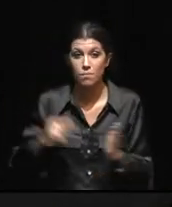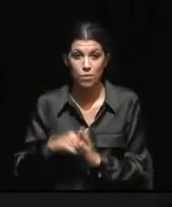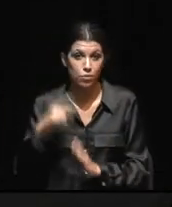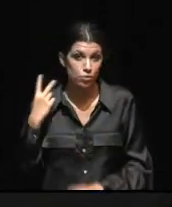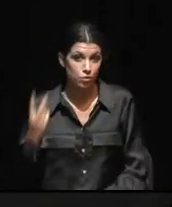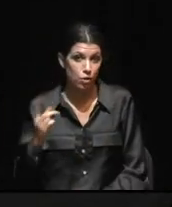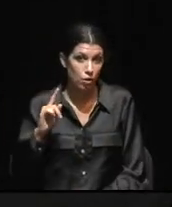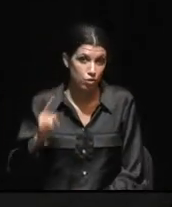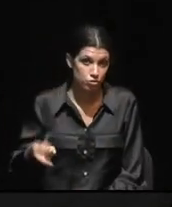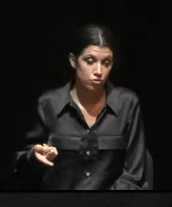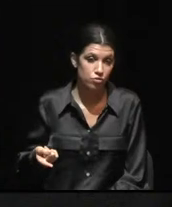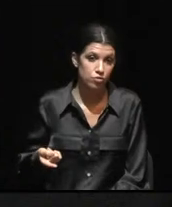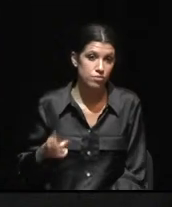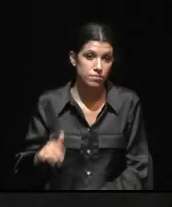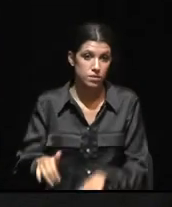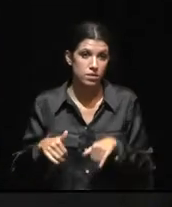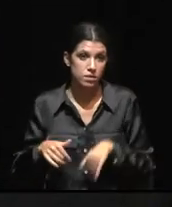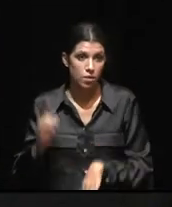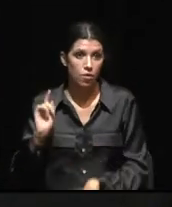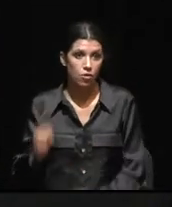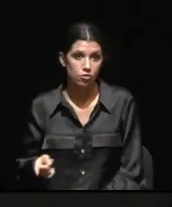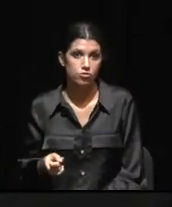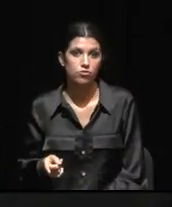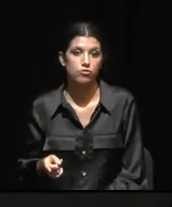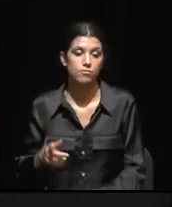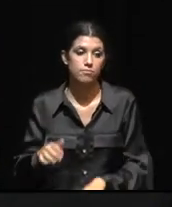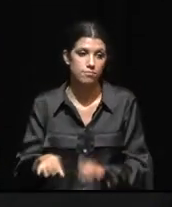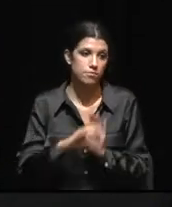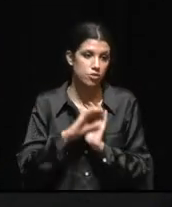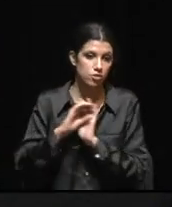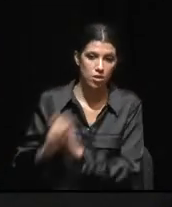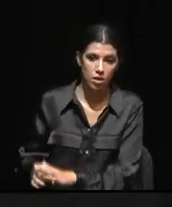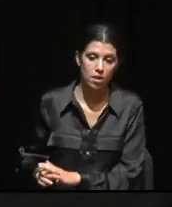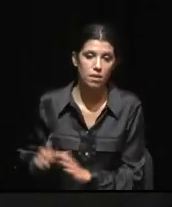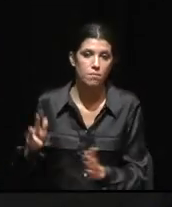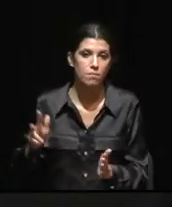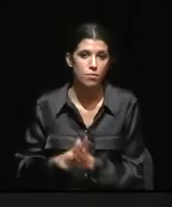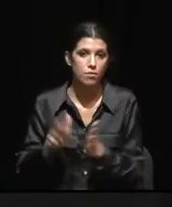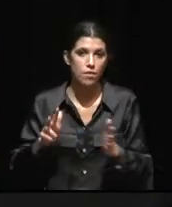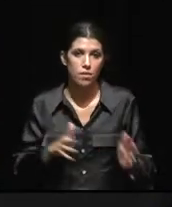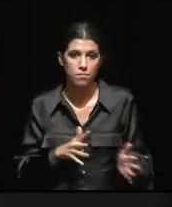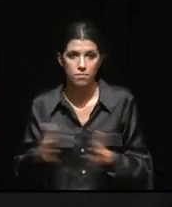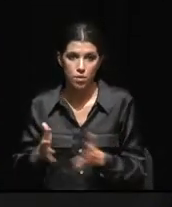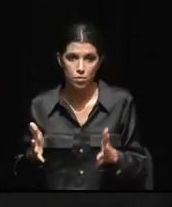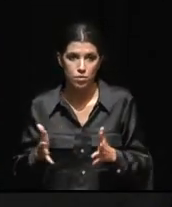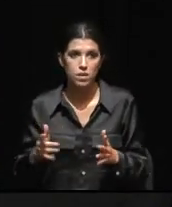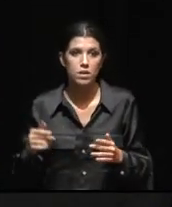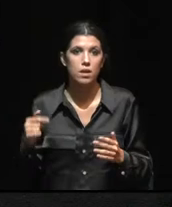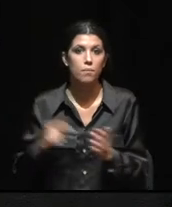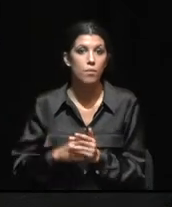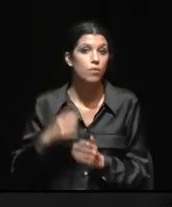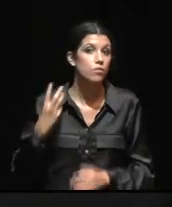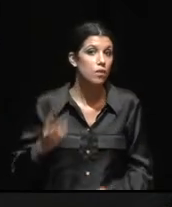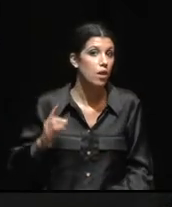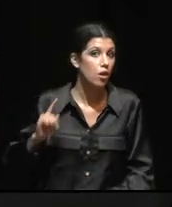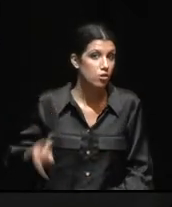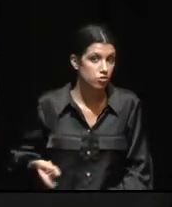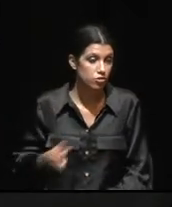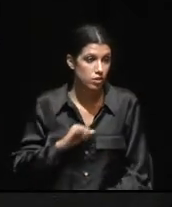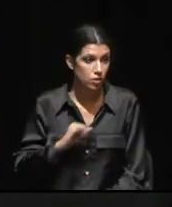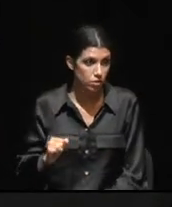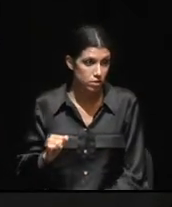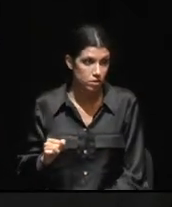Vota contra quem se abstém chega aprovado por maioria ponto TR quem Vota